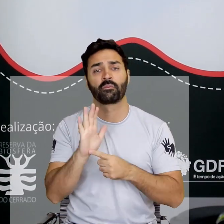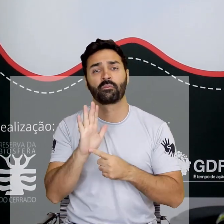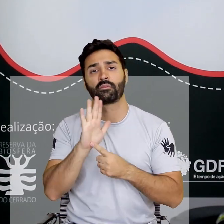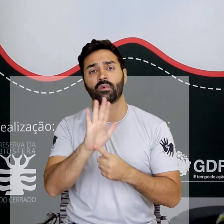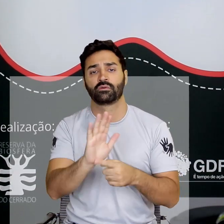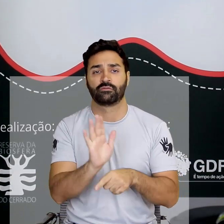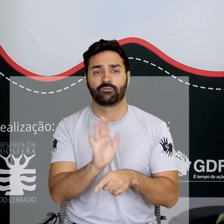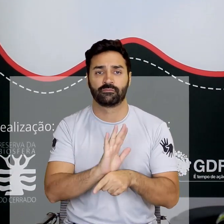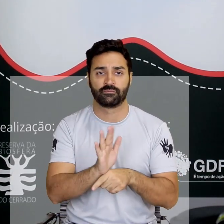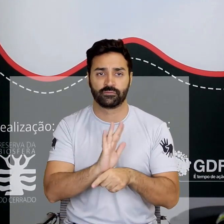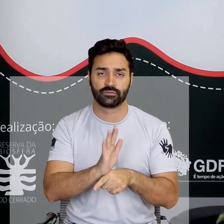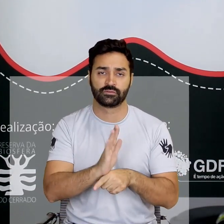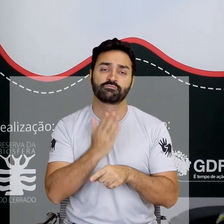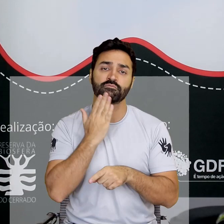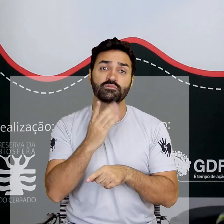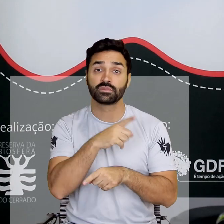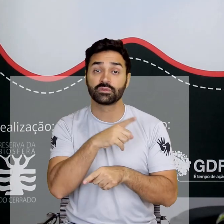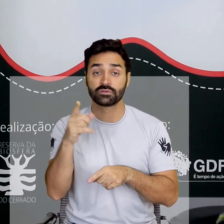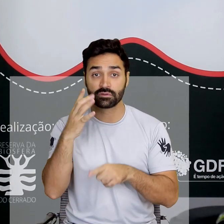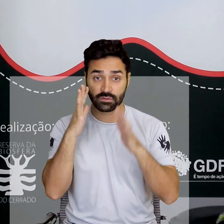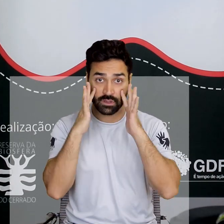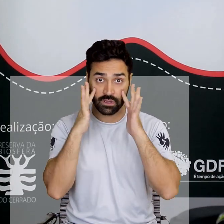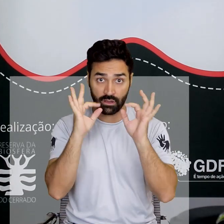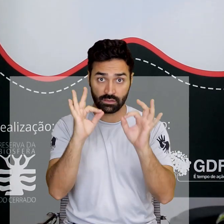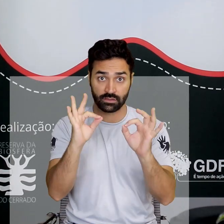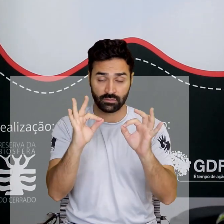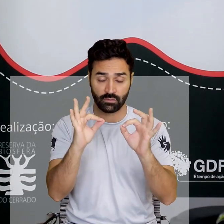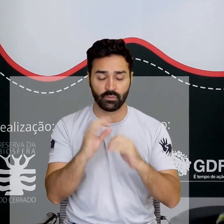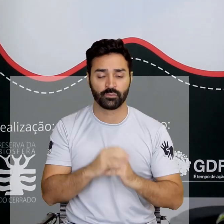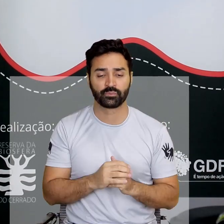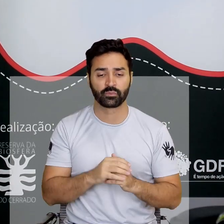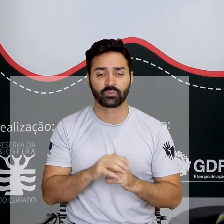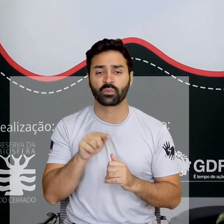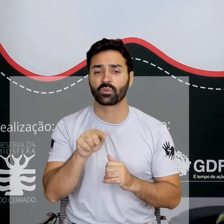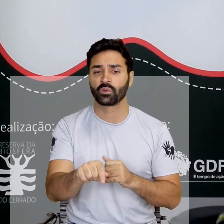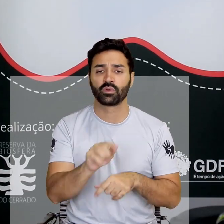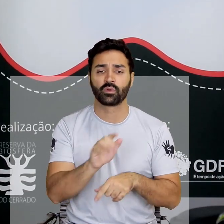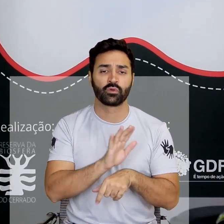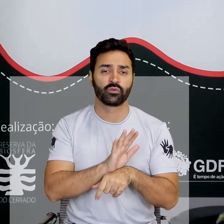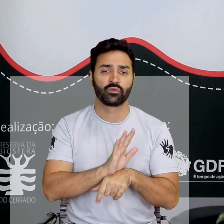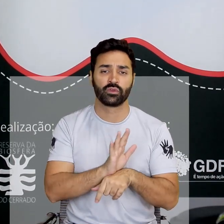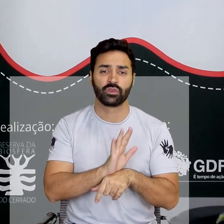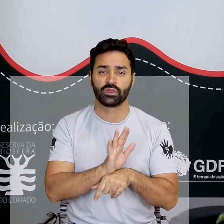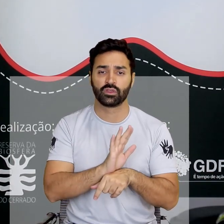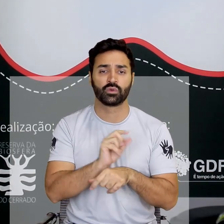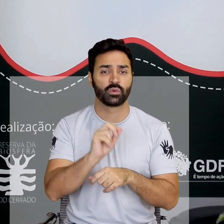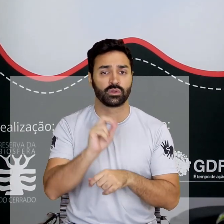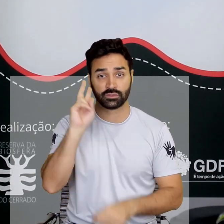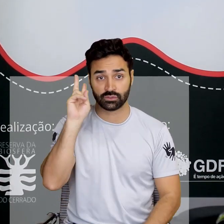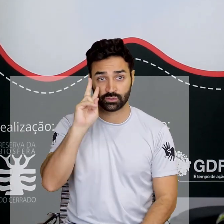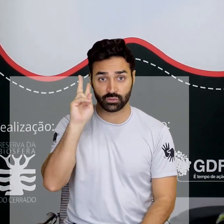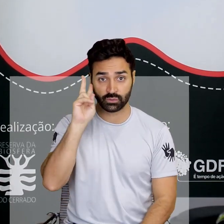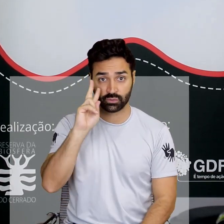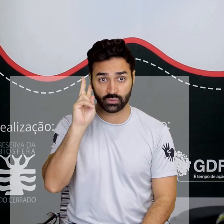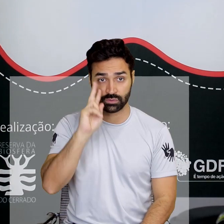eu gostaria que todo mundo prestasse bem atenção. É um vídeo que é uma história, tá? É uma